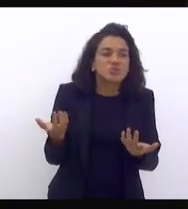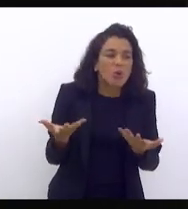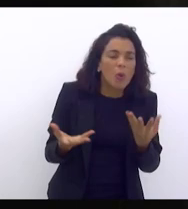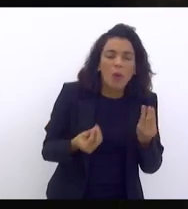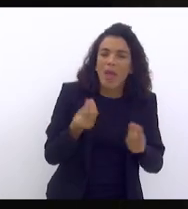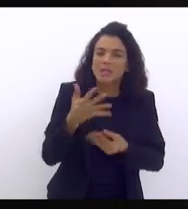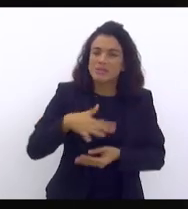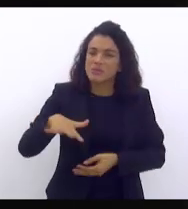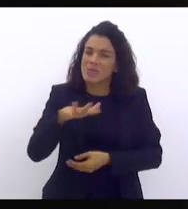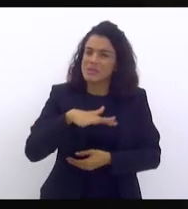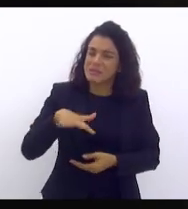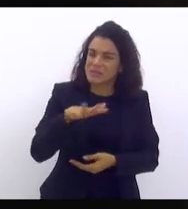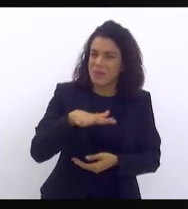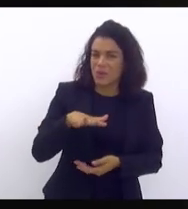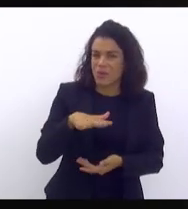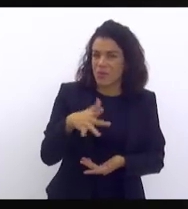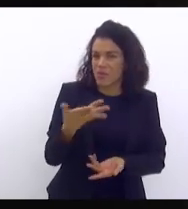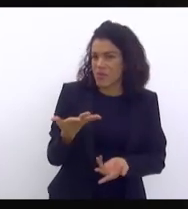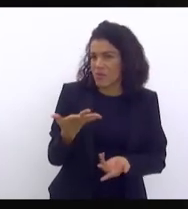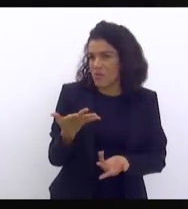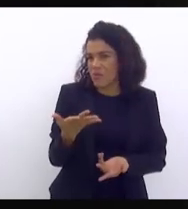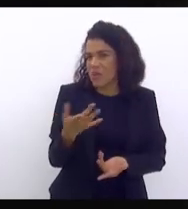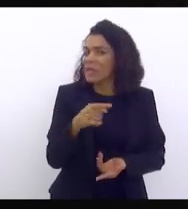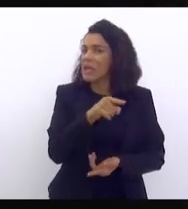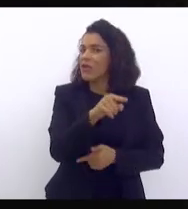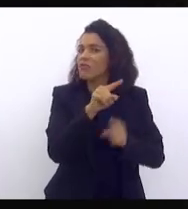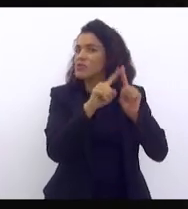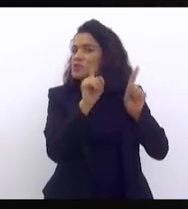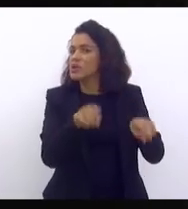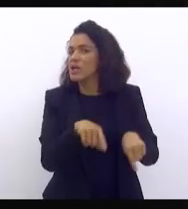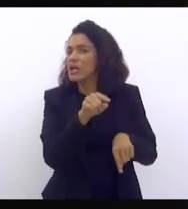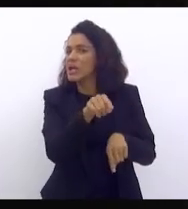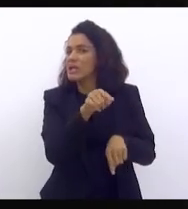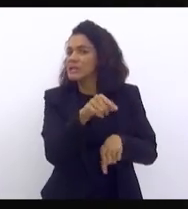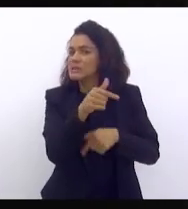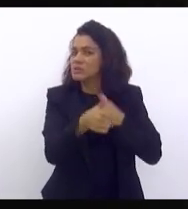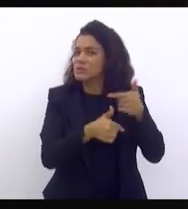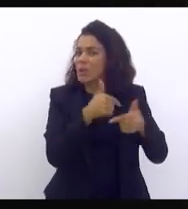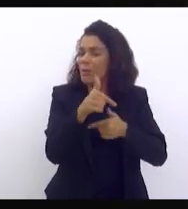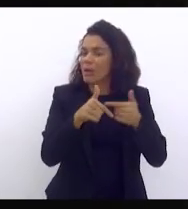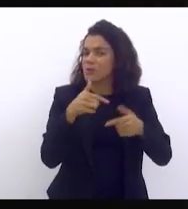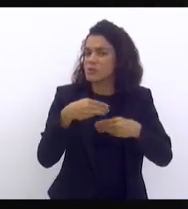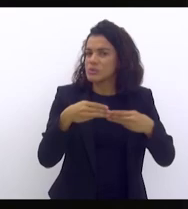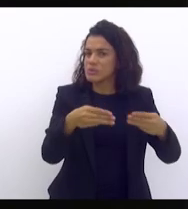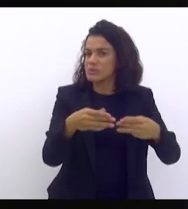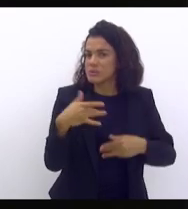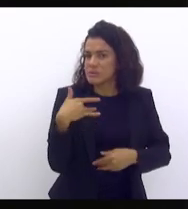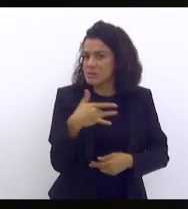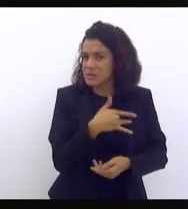estamos procurando. Que agente é esse público que está lá, no Ministério da Saúde, na Rua México?